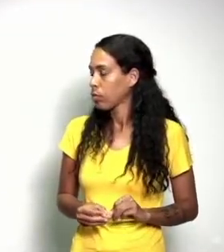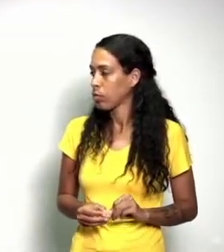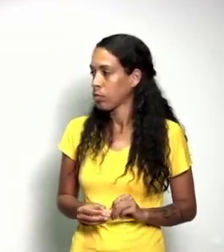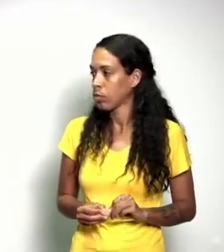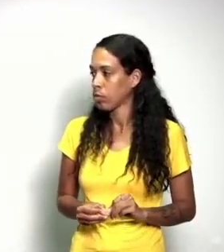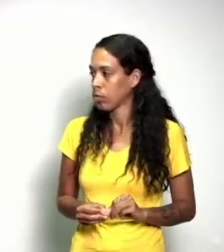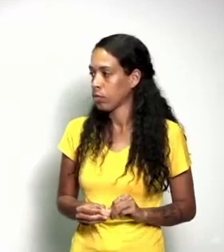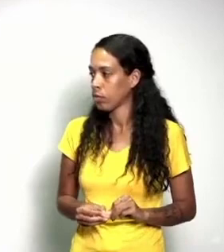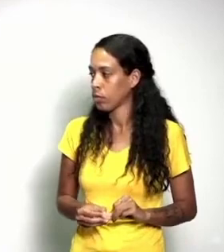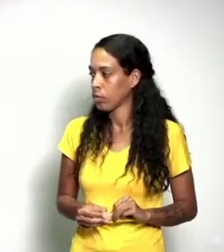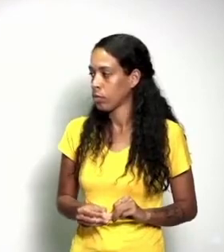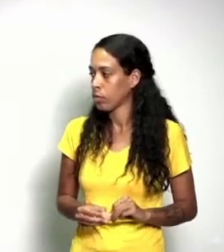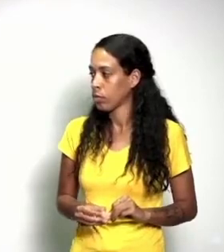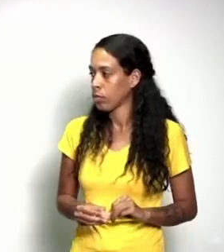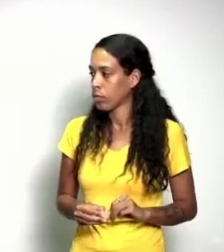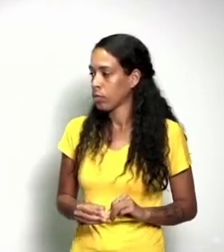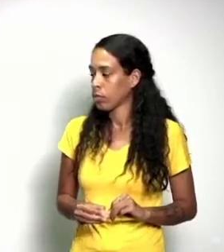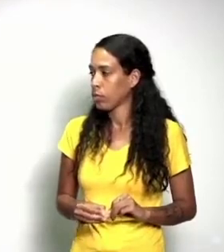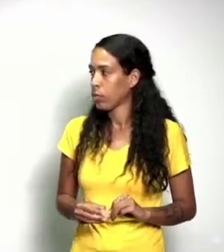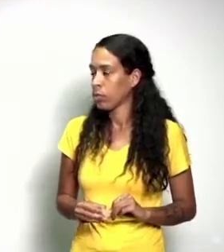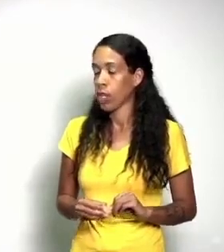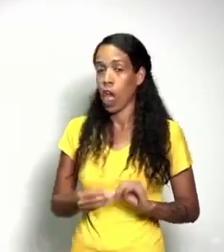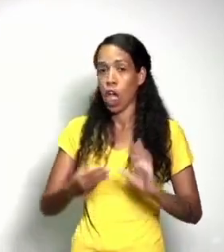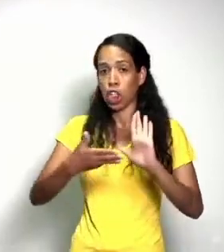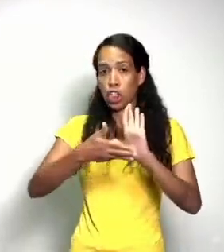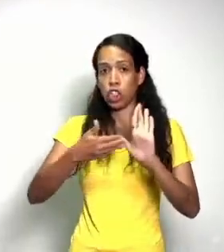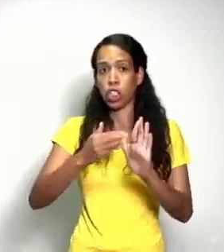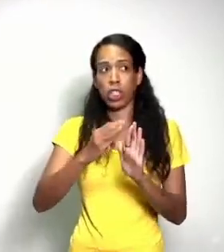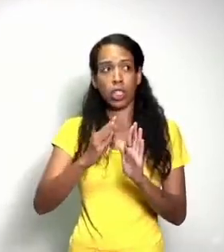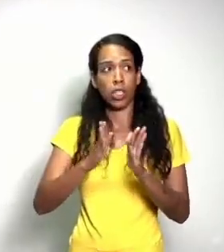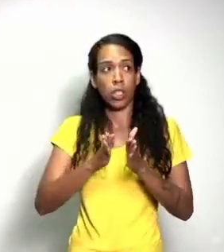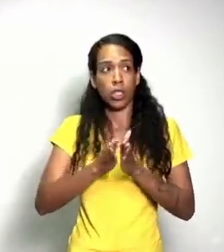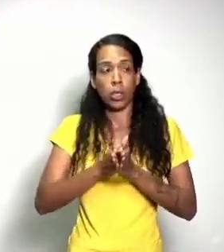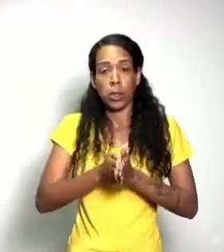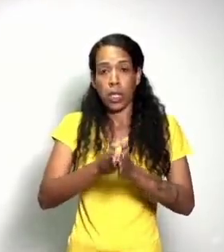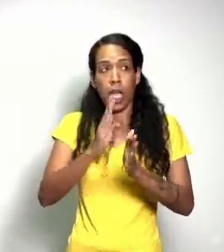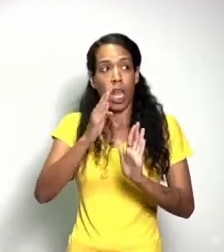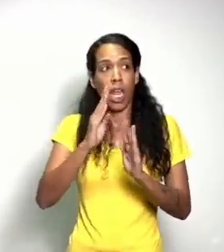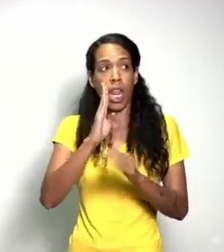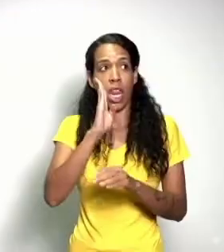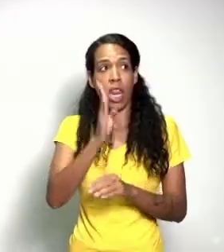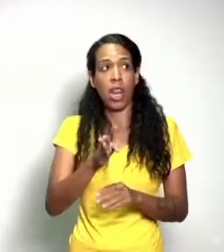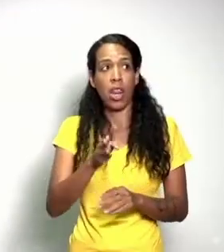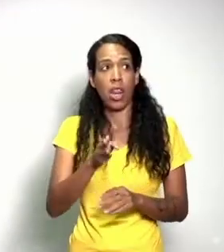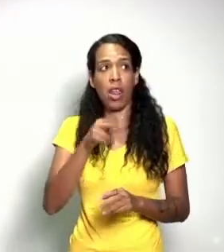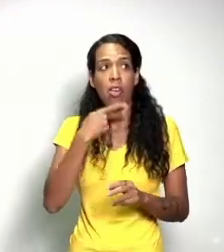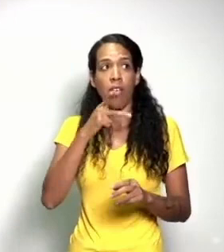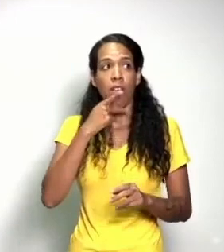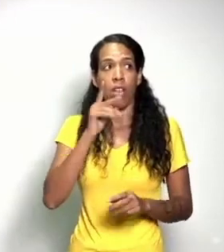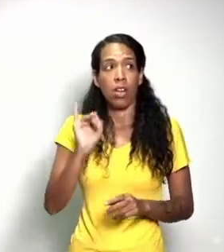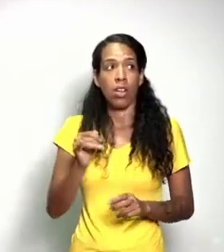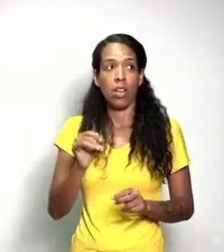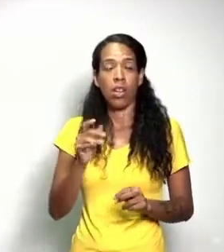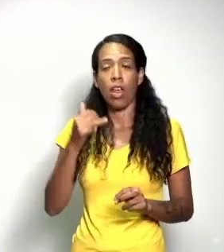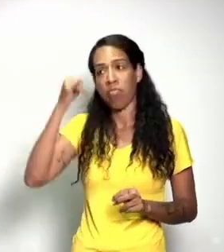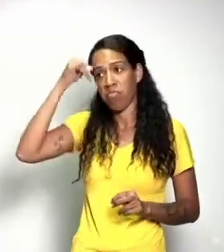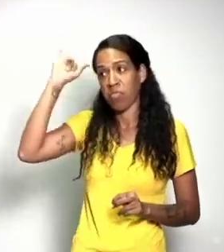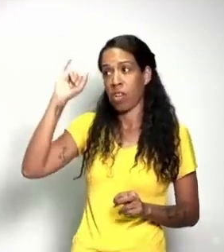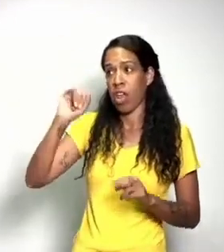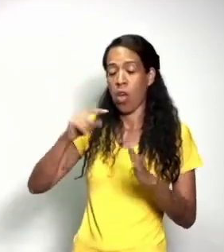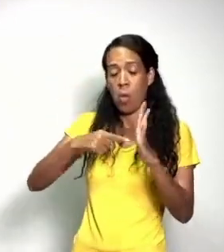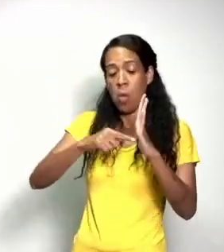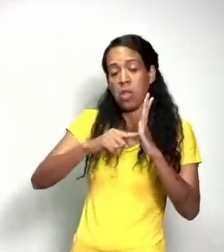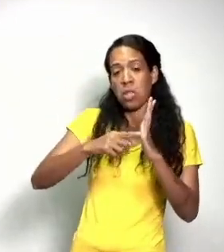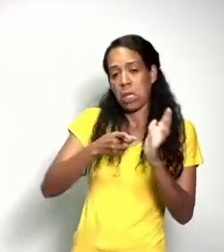E o braço articulado, a gente tira com ele o mais reto possível, que é naquilo que eu comentei da gente evitar que os parafusos